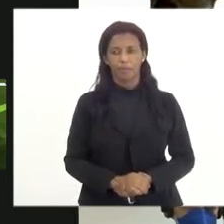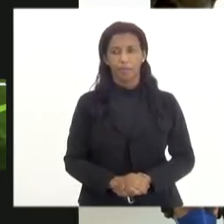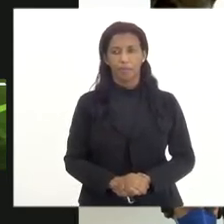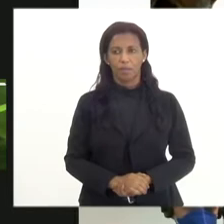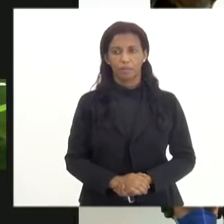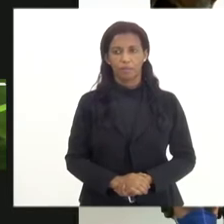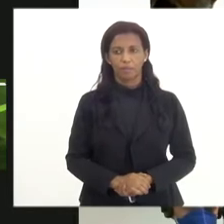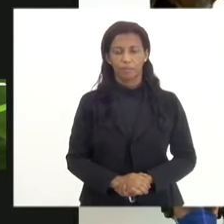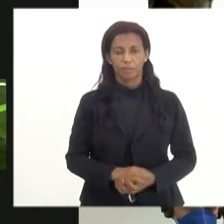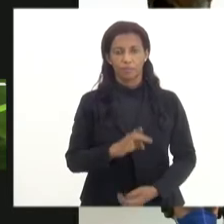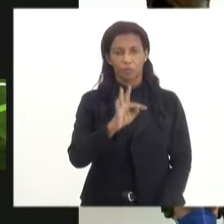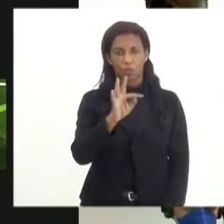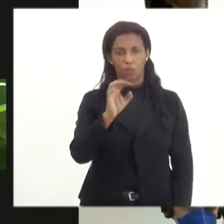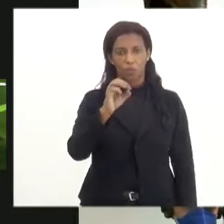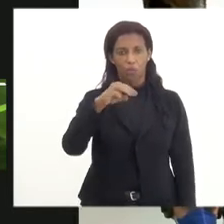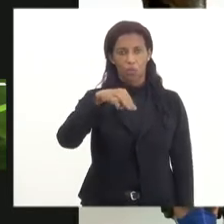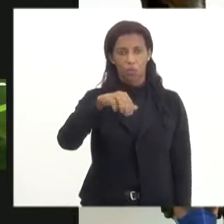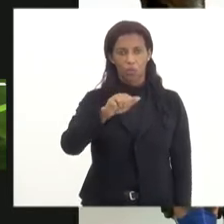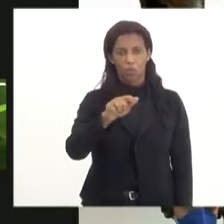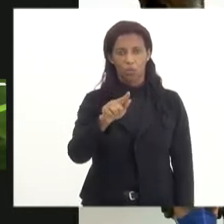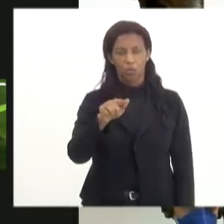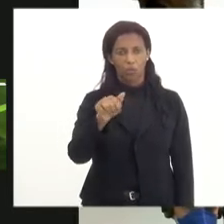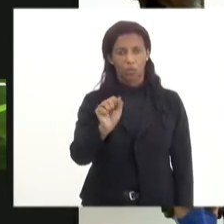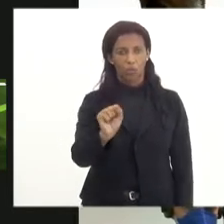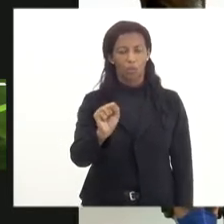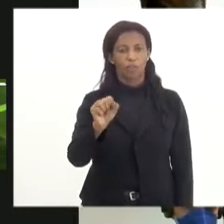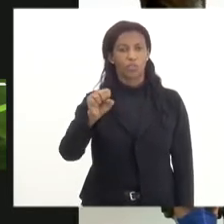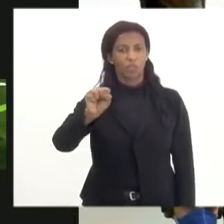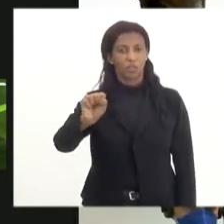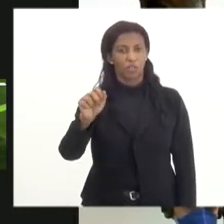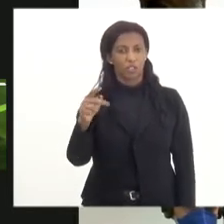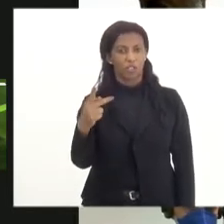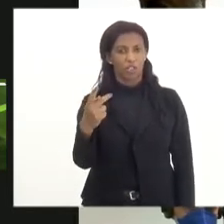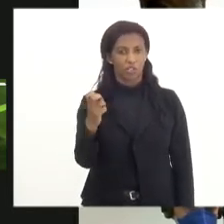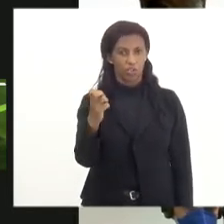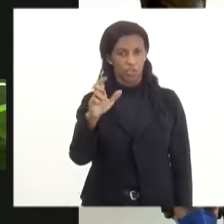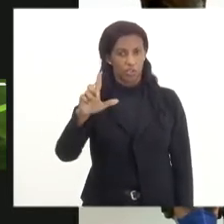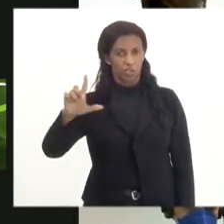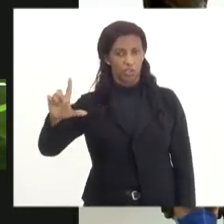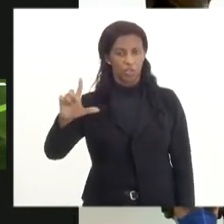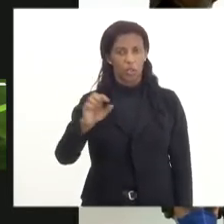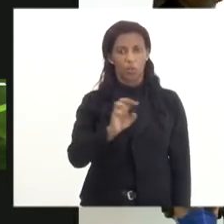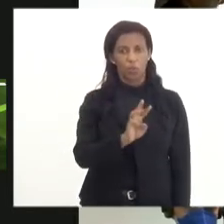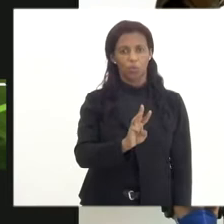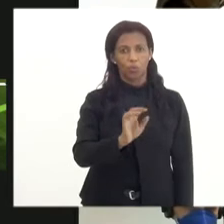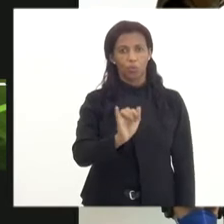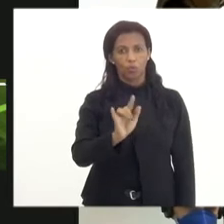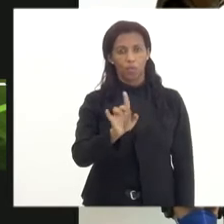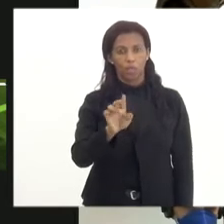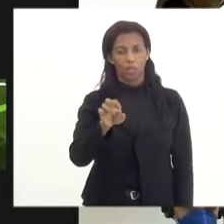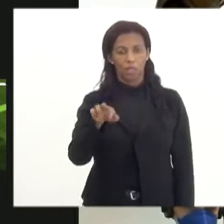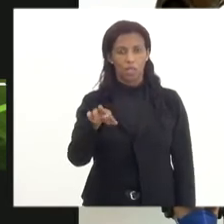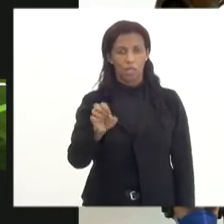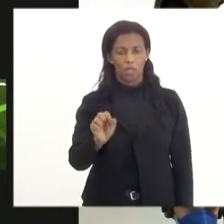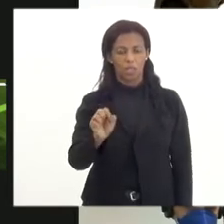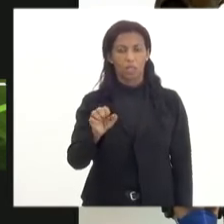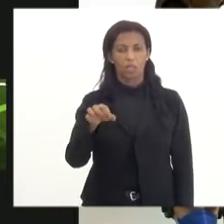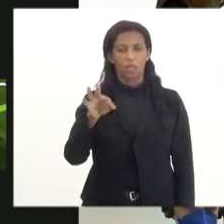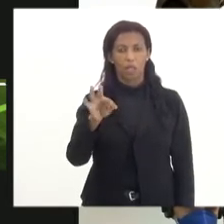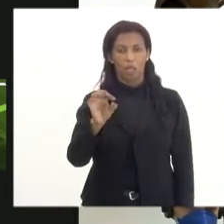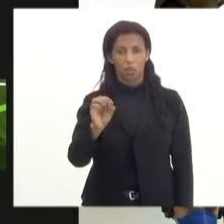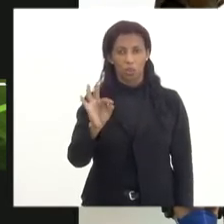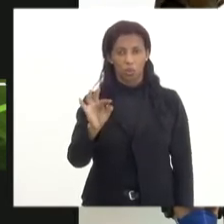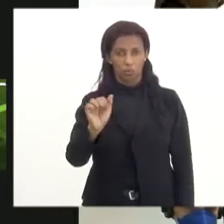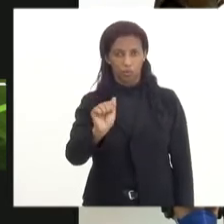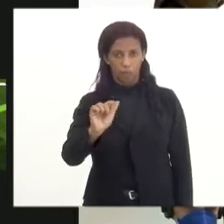do senhor Thomas Lucena, da Shell, Ulisses Martins, da